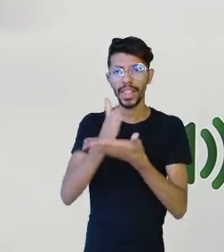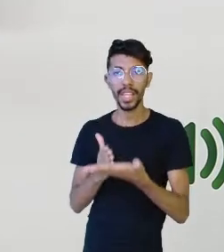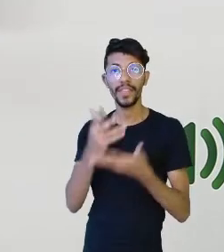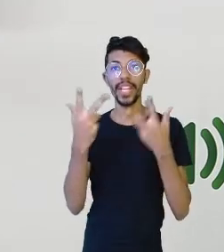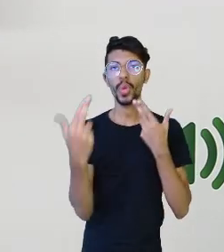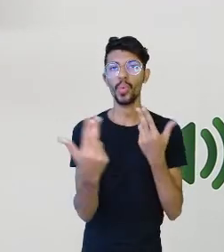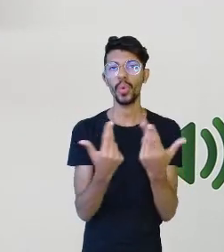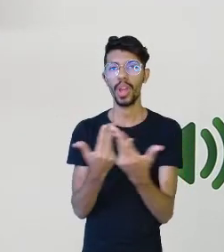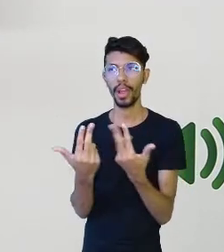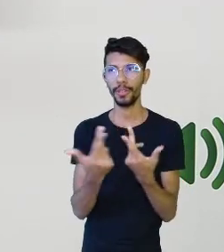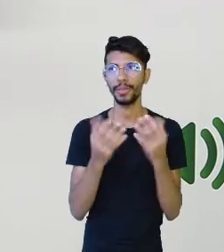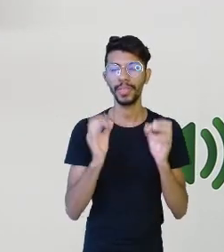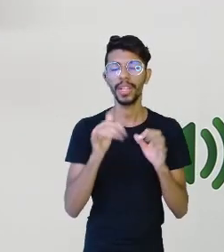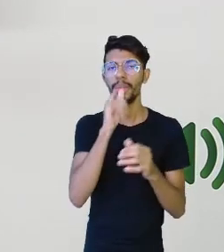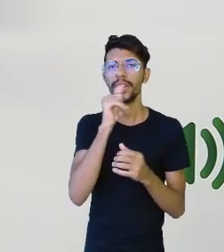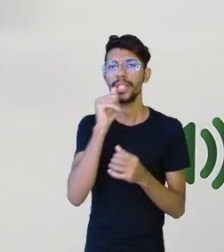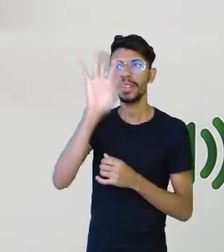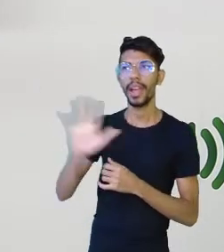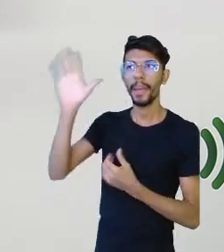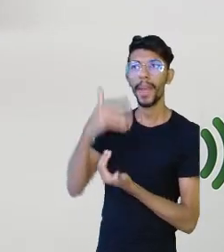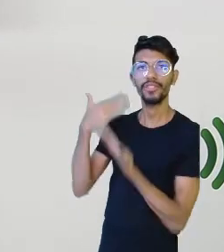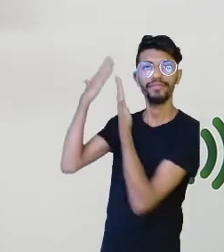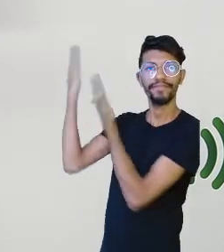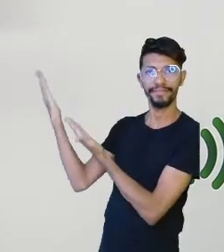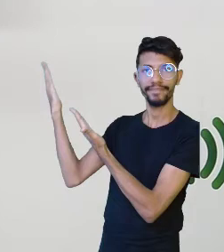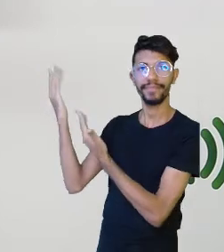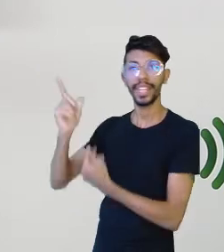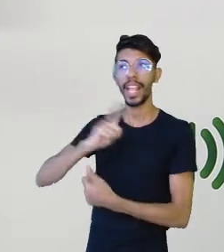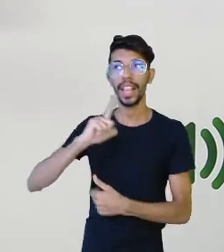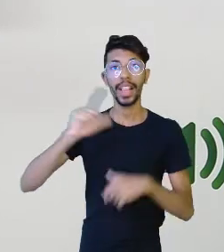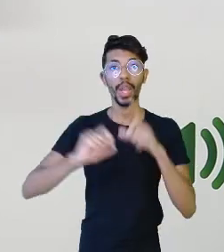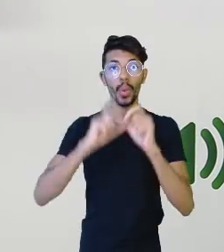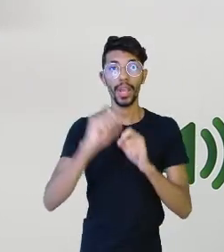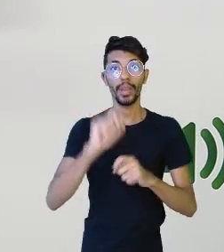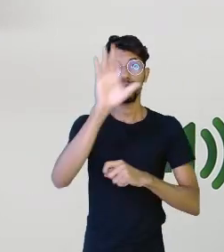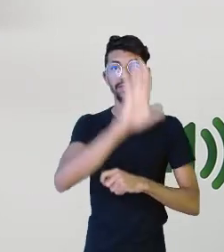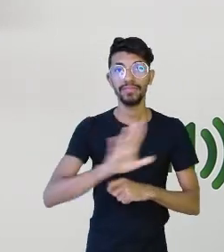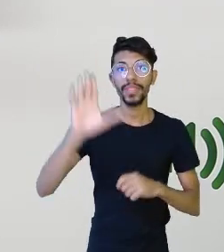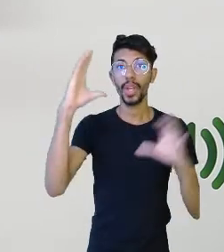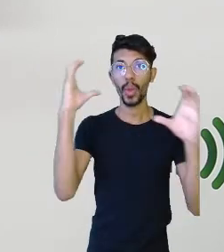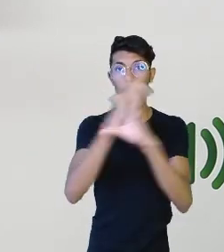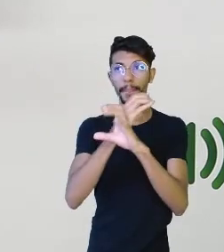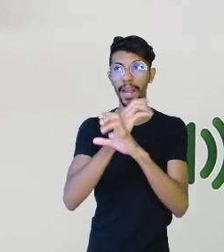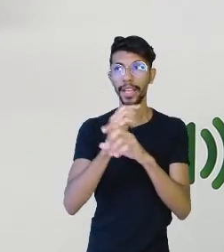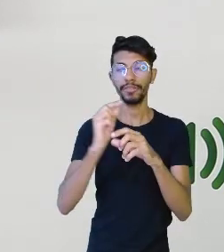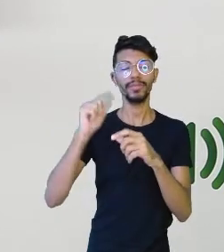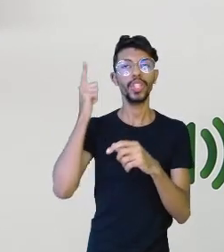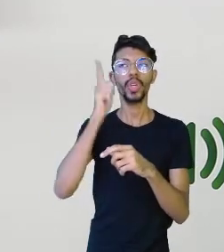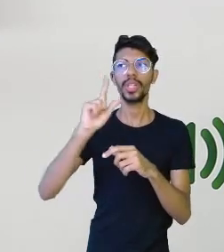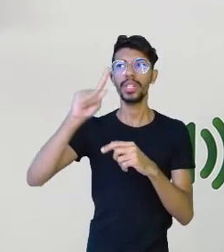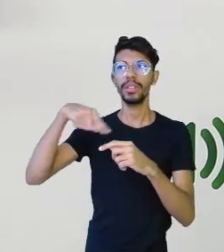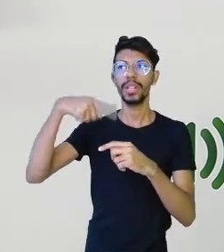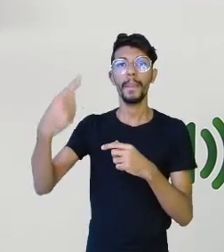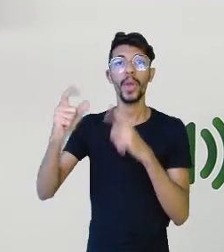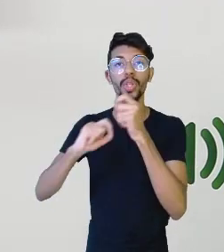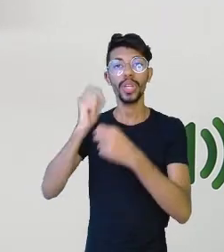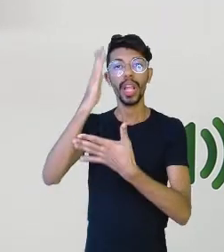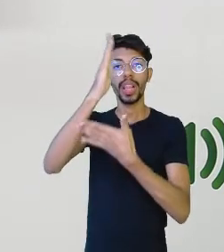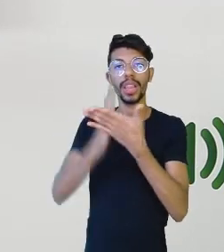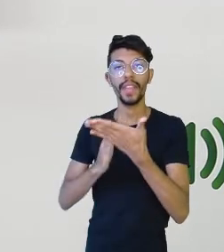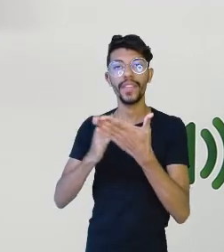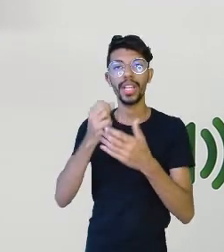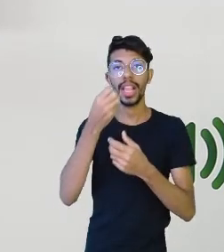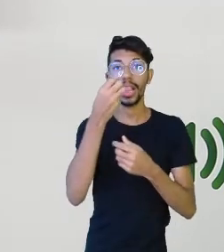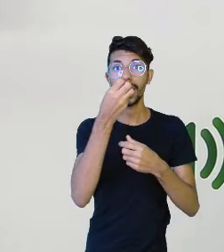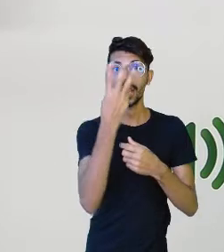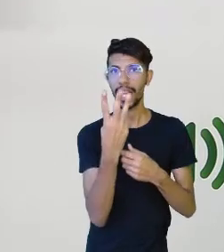Nesta imagem, nós temos aqui o nosso inteiro que foi dividido em